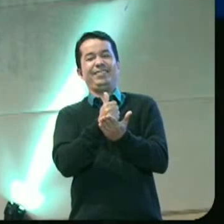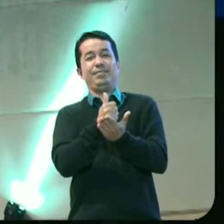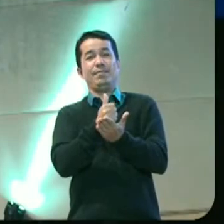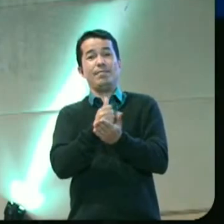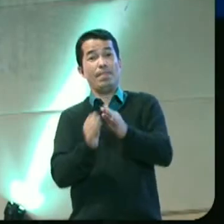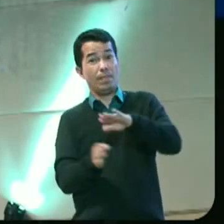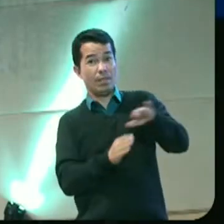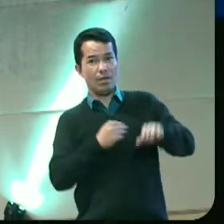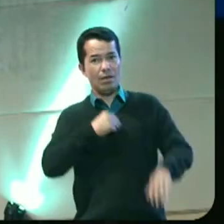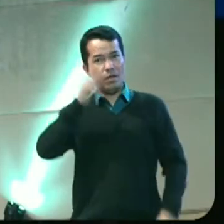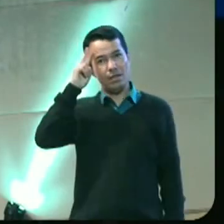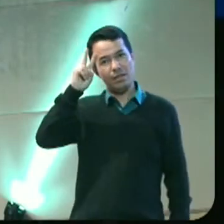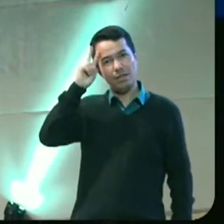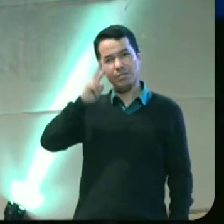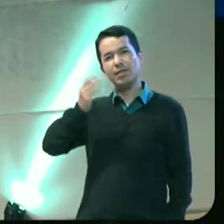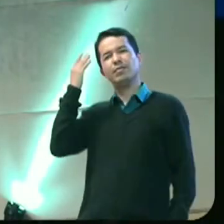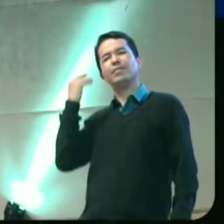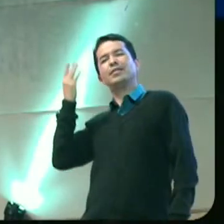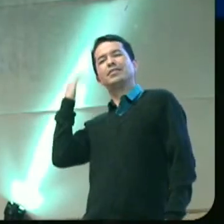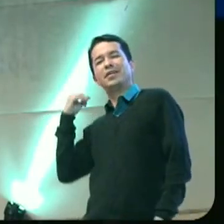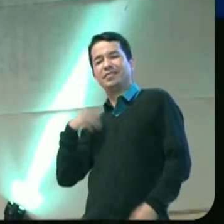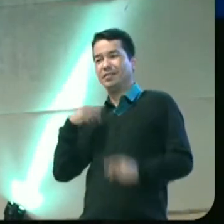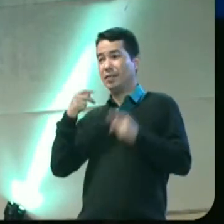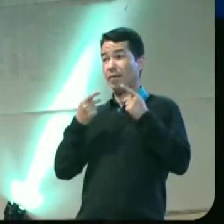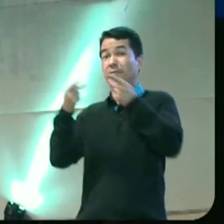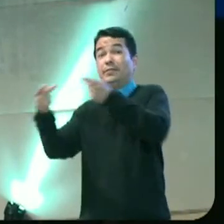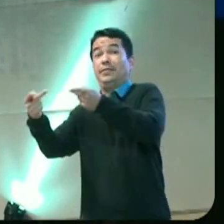mas me fez lembrar quando eu ia na casa dos meus primos.